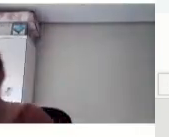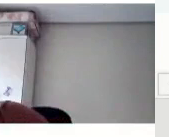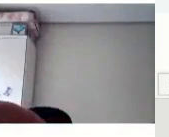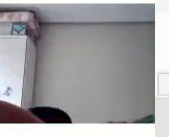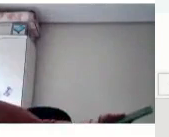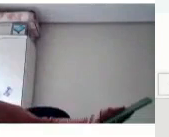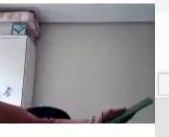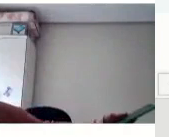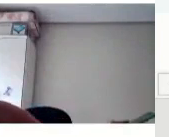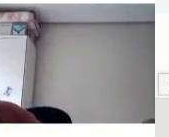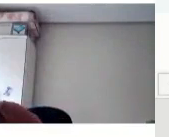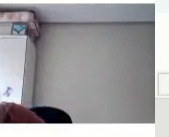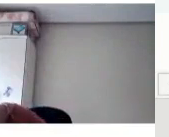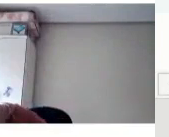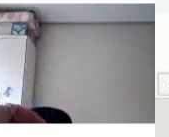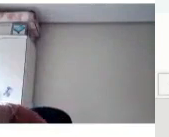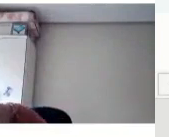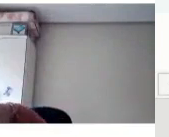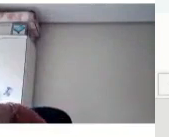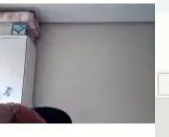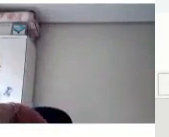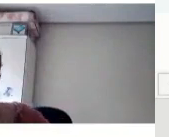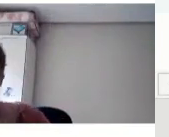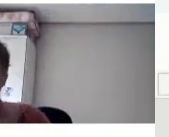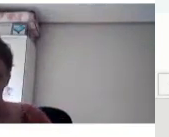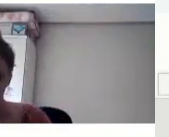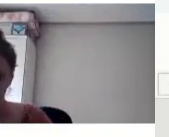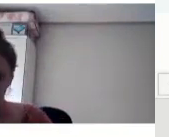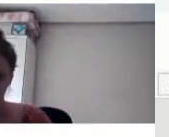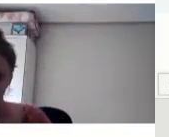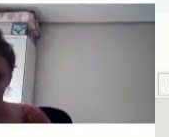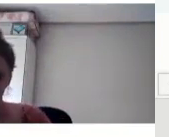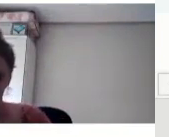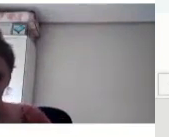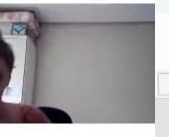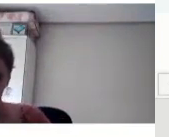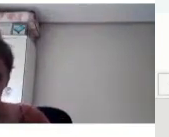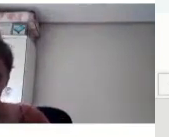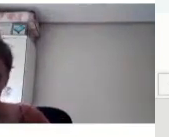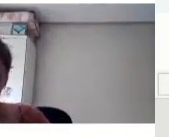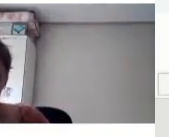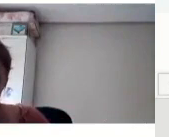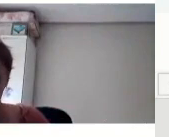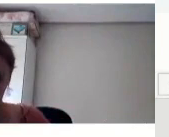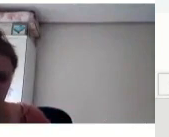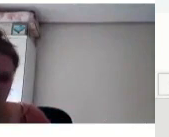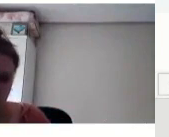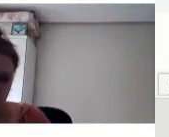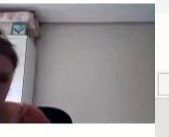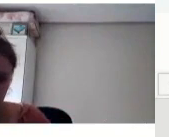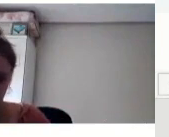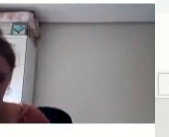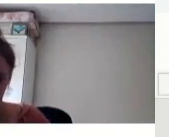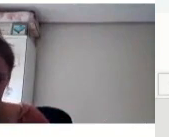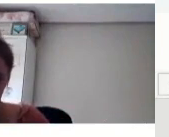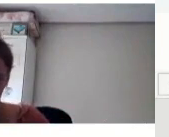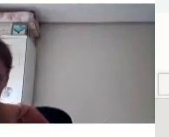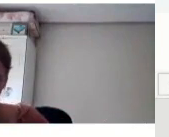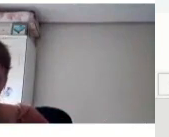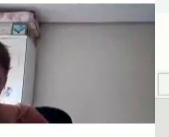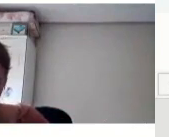π del φ ponto, certo? Muito bem, e colocamos aqui na